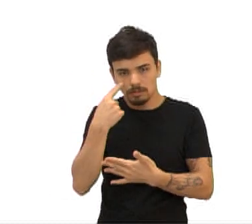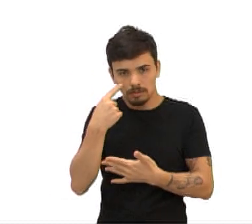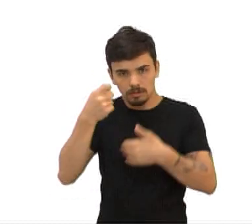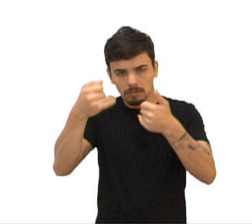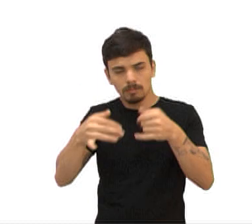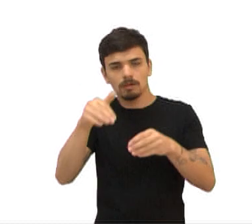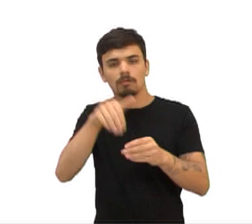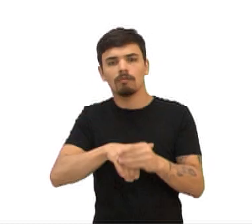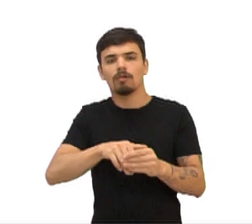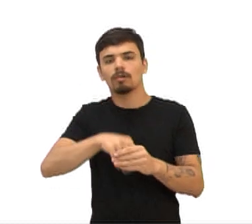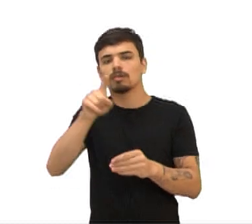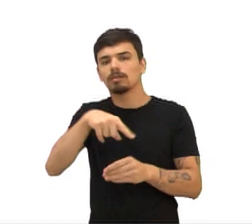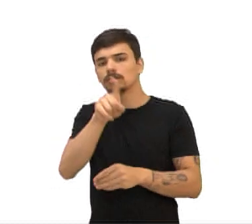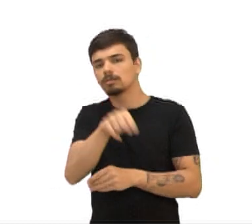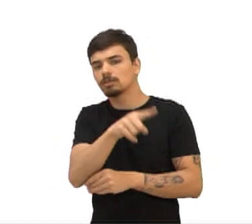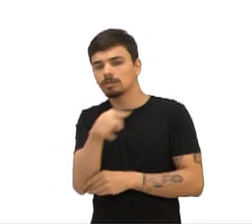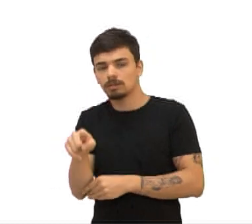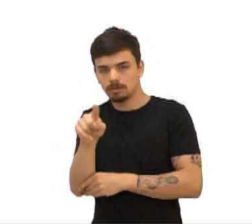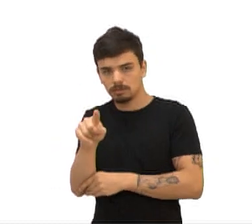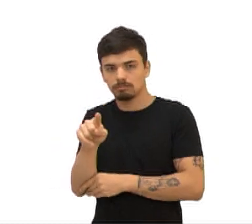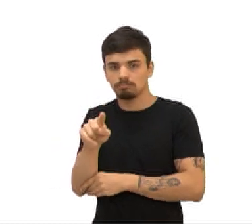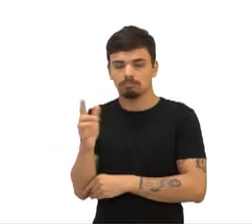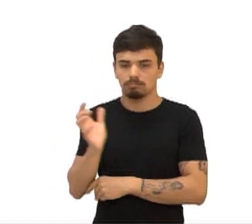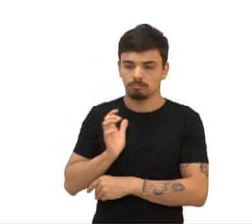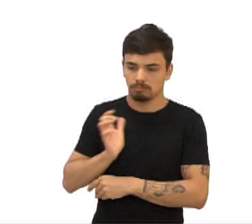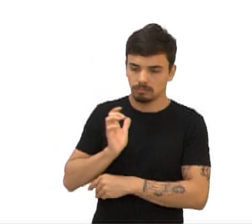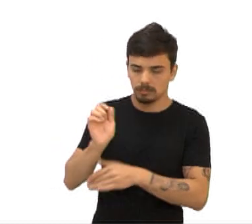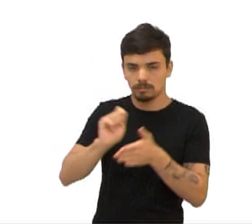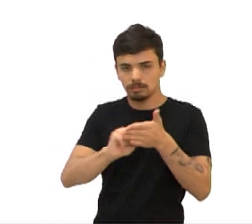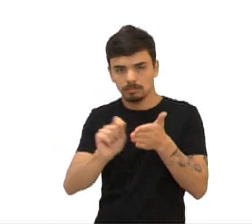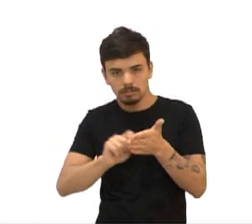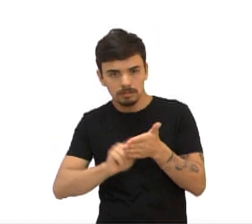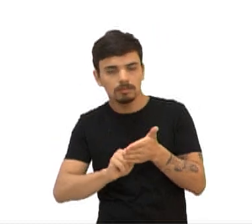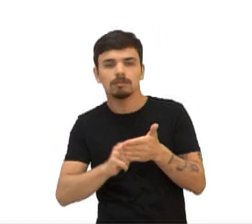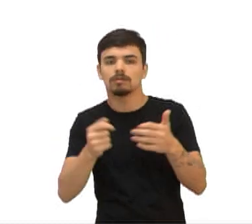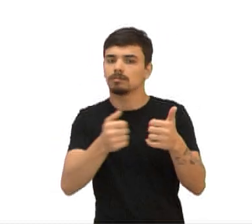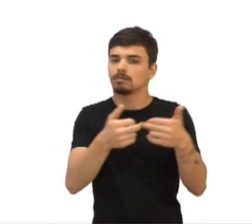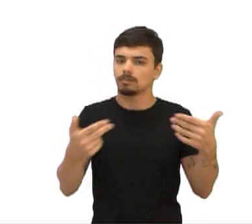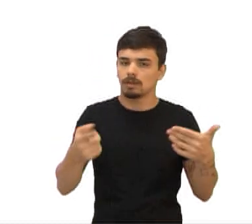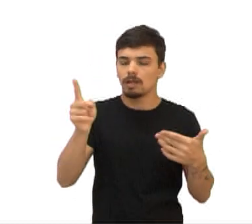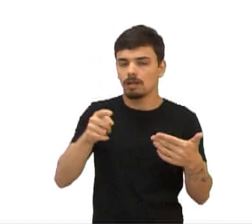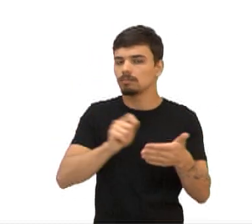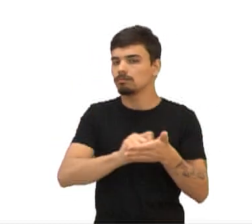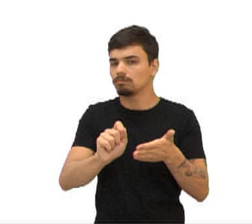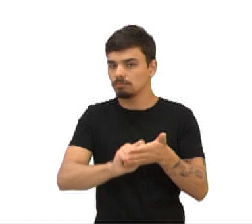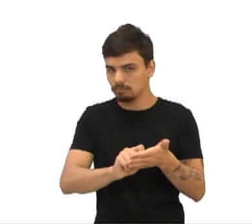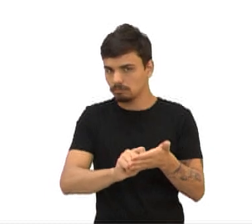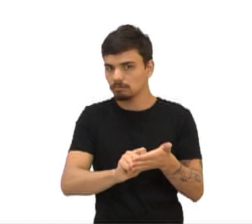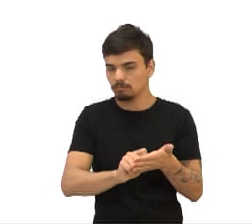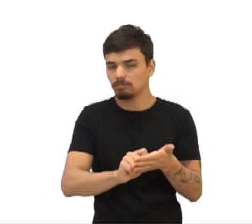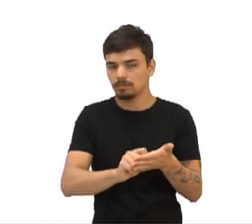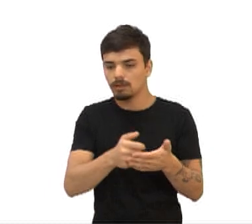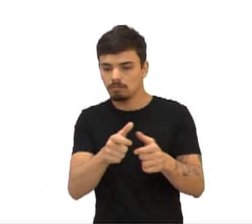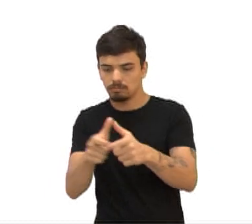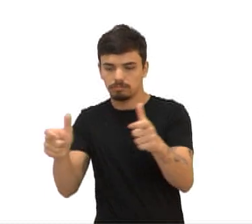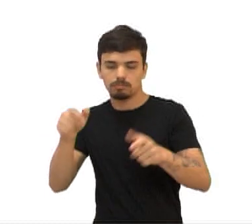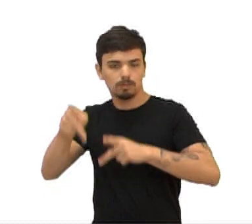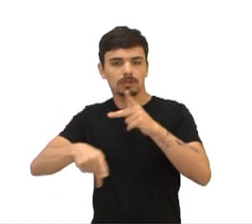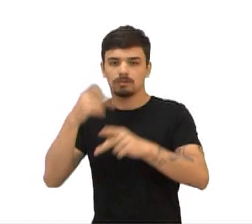voto era um direito restrito às elites. Quem sabia ler e escrever no Império era a elite. A maioria da população não sabia ler e